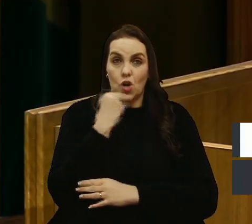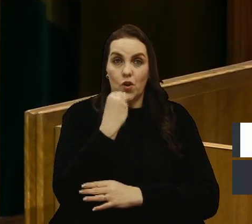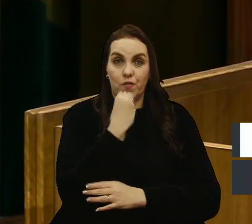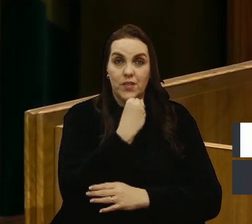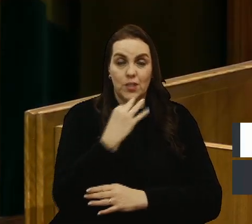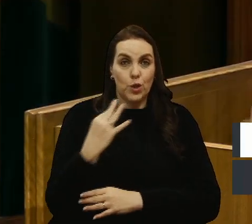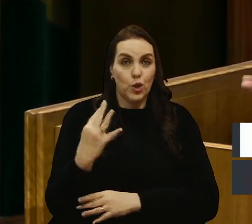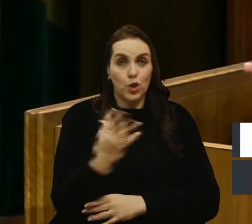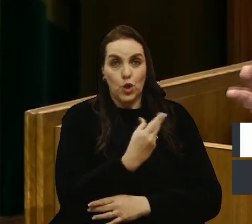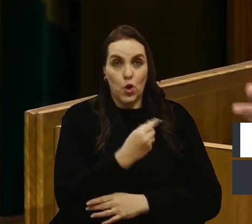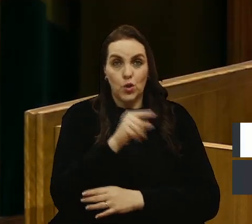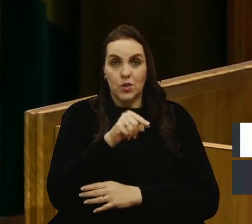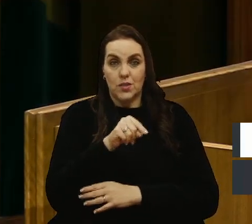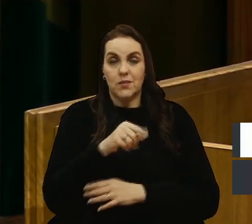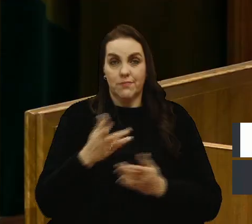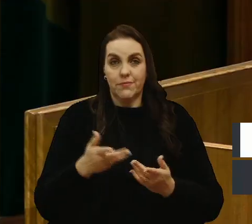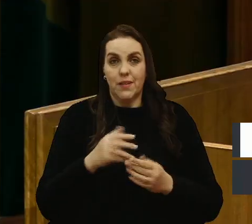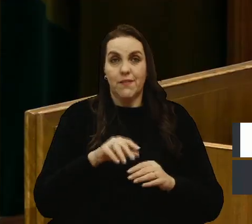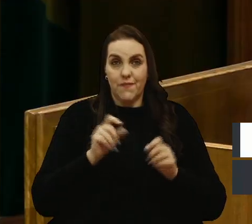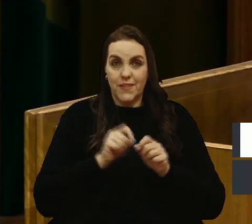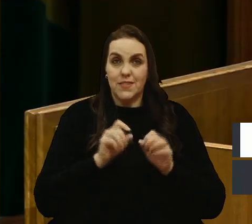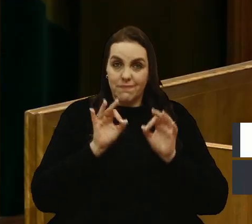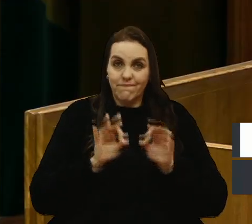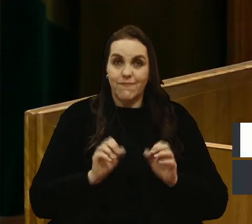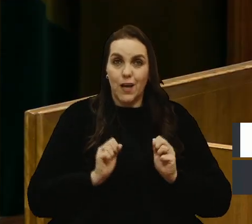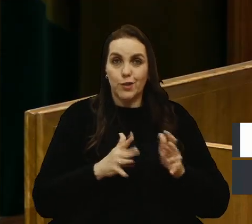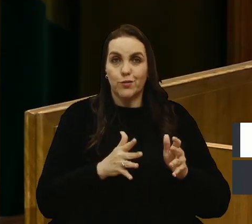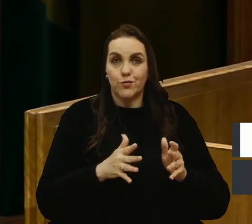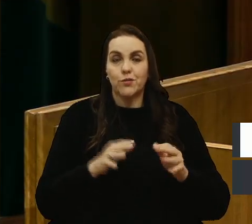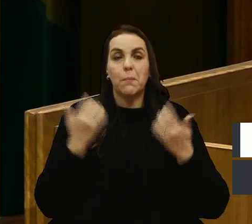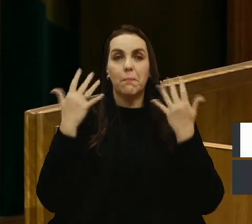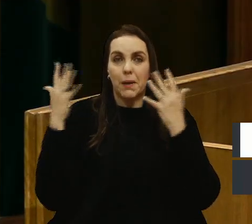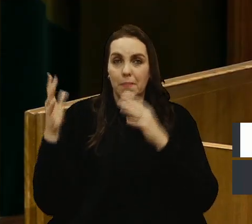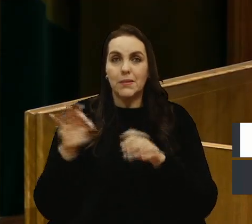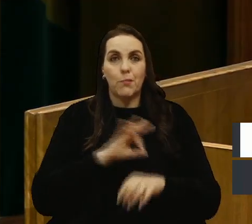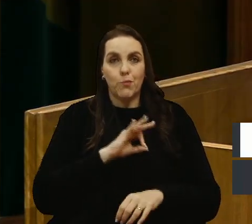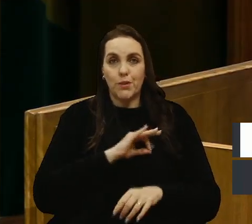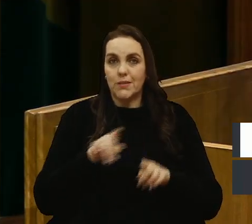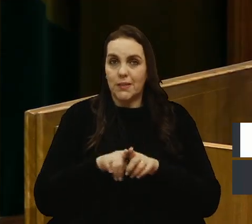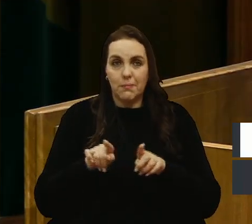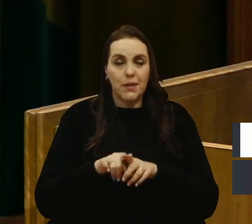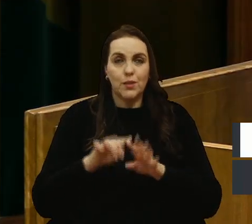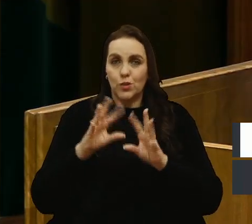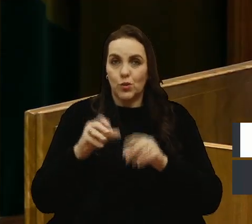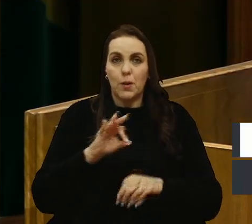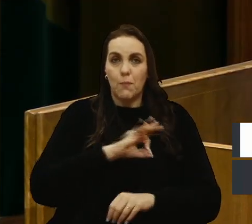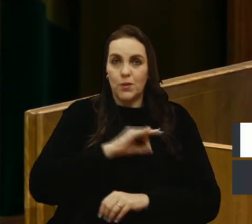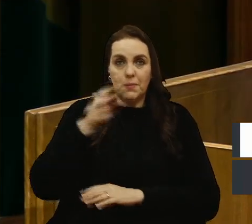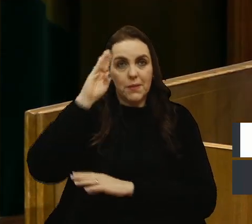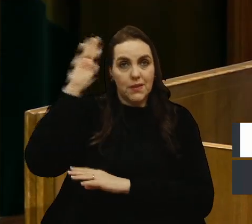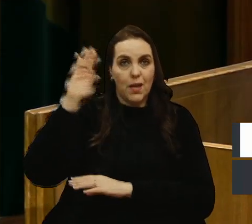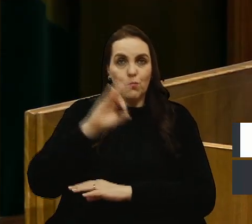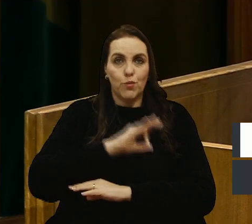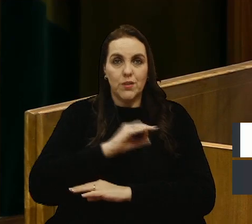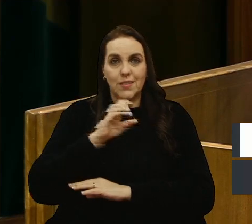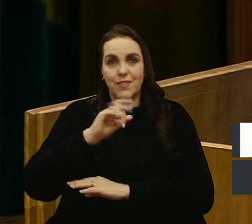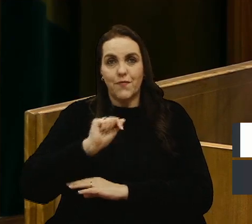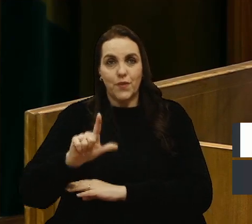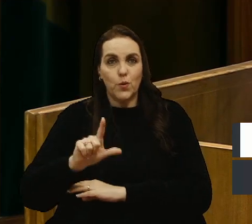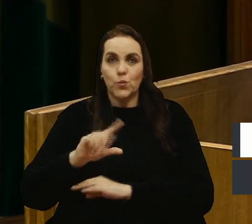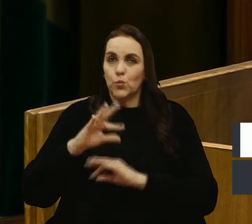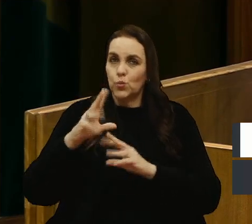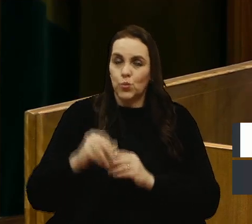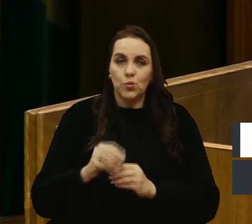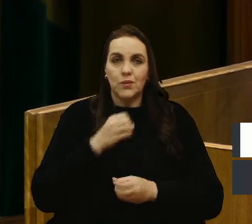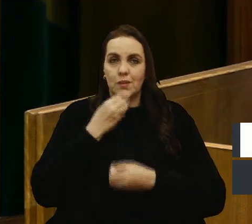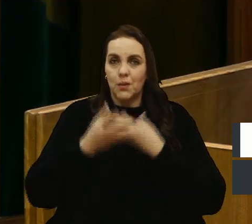aqueles populares a agir da forma correta. Também parabenizo a Polícia Civil pela conduta, recebimento do depoimento. E